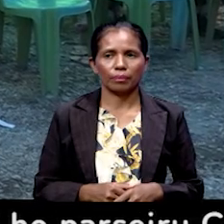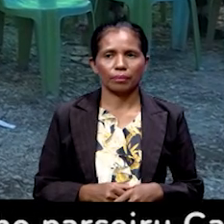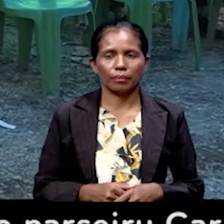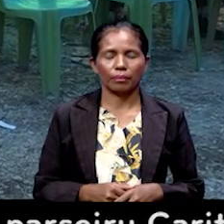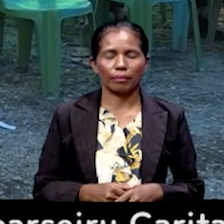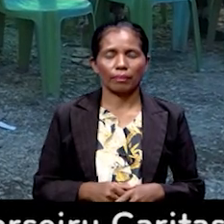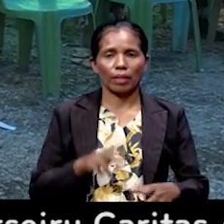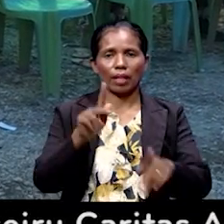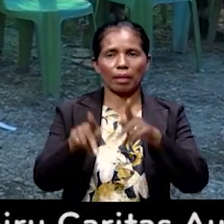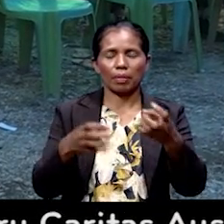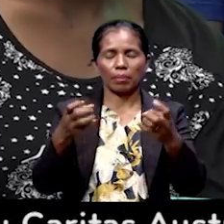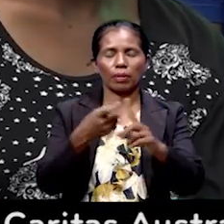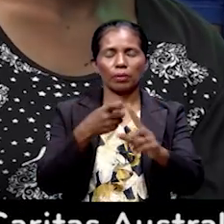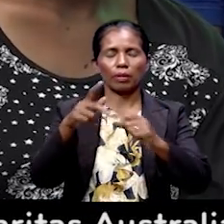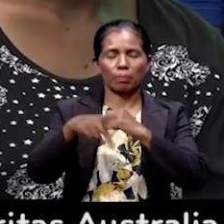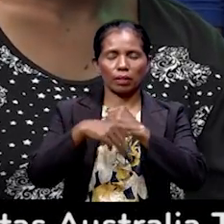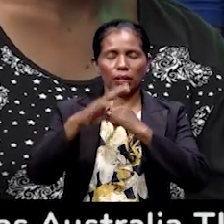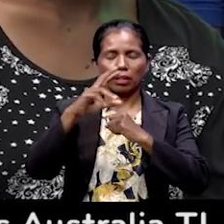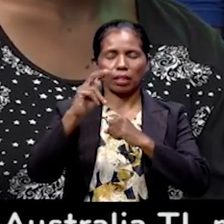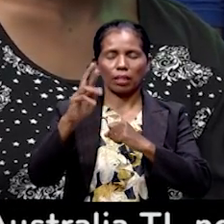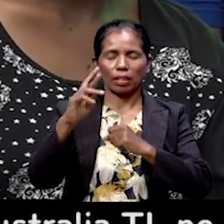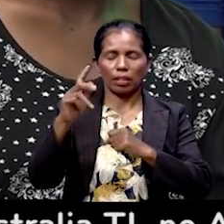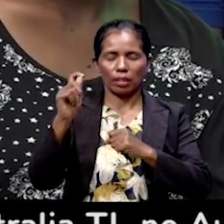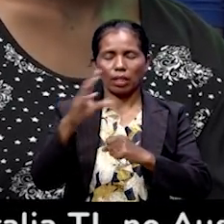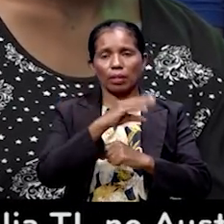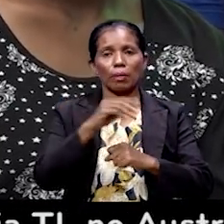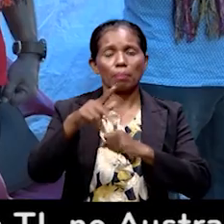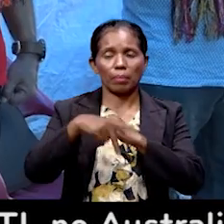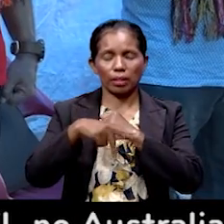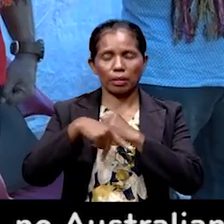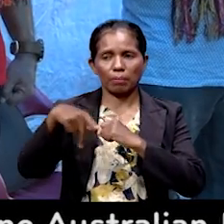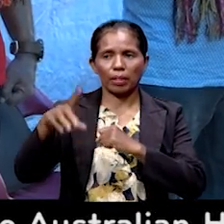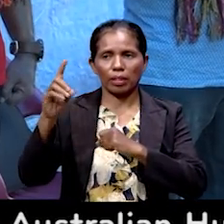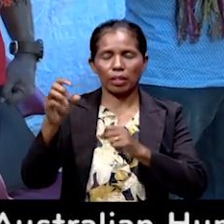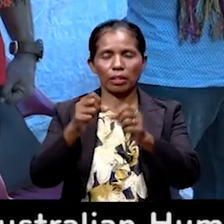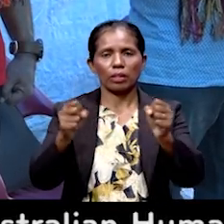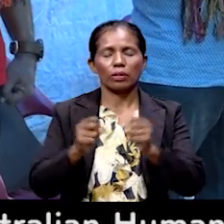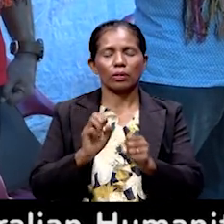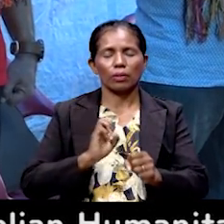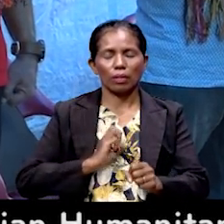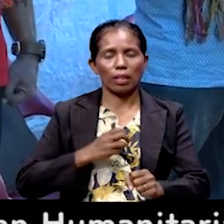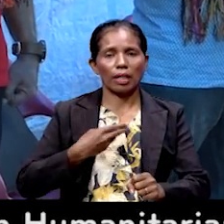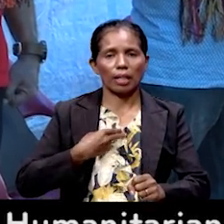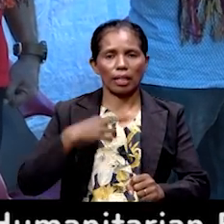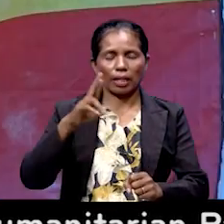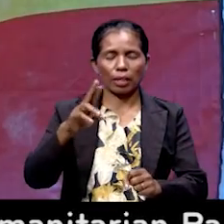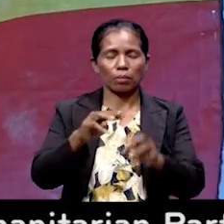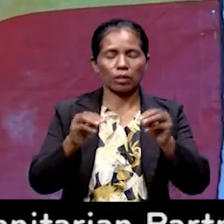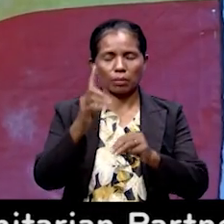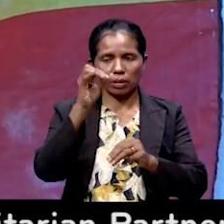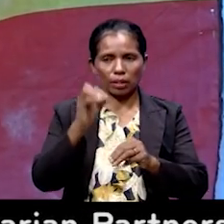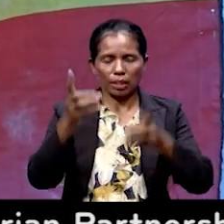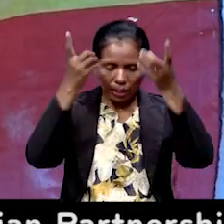Militante atosrua racing husi partidu senior te ho partidu demokratiku iha suku hera munisipiu dili decidi afilia ba